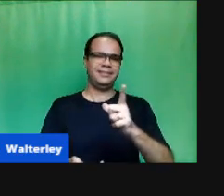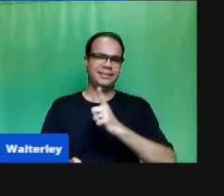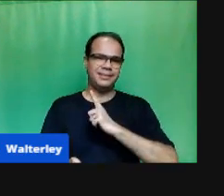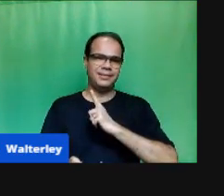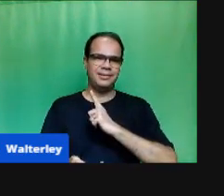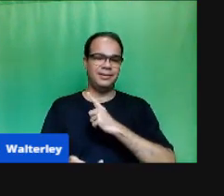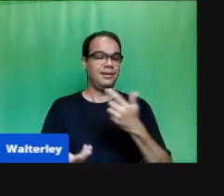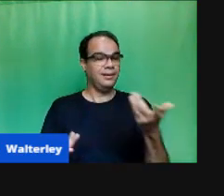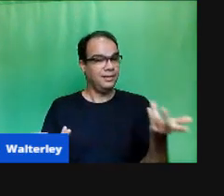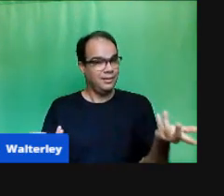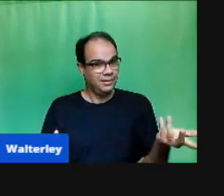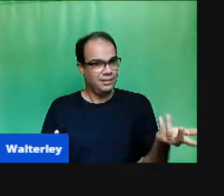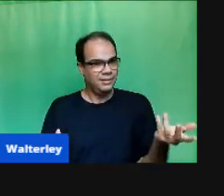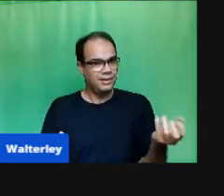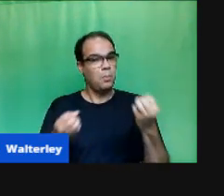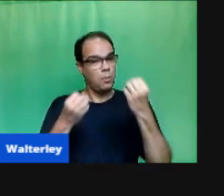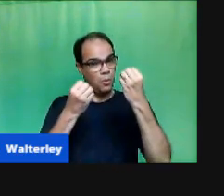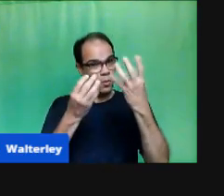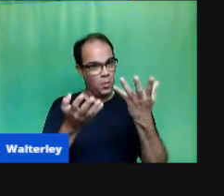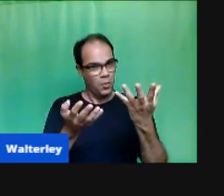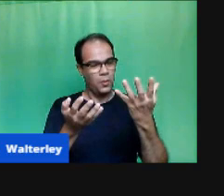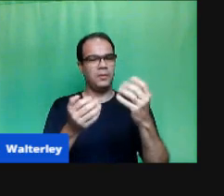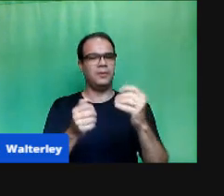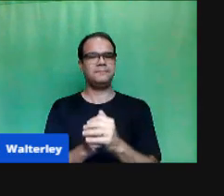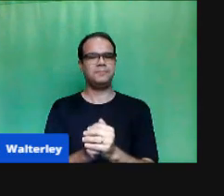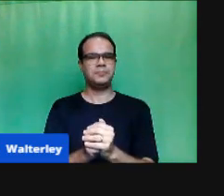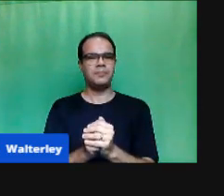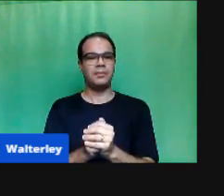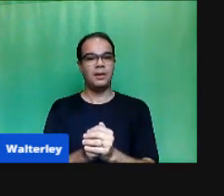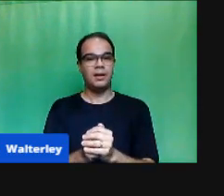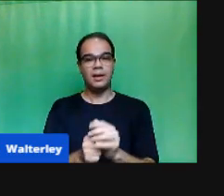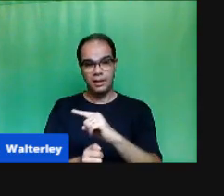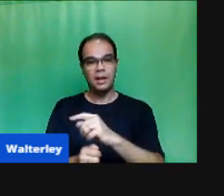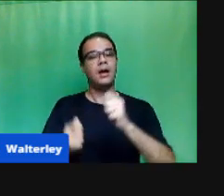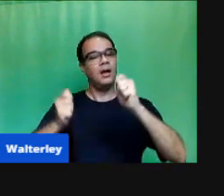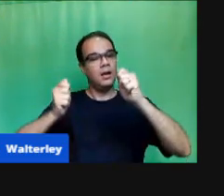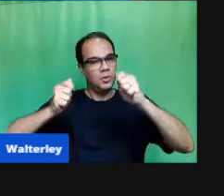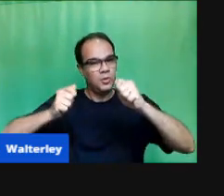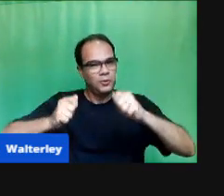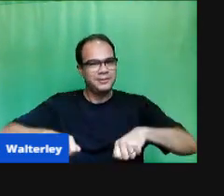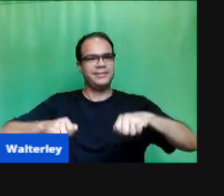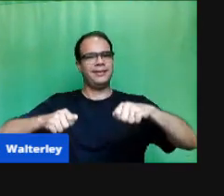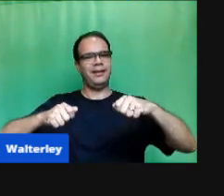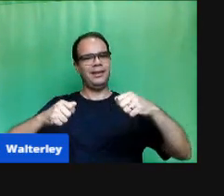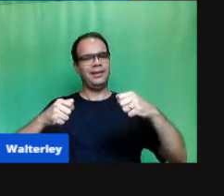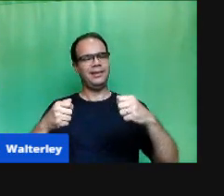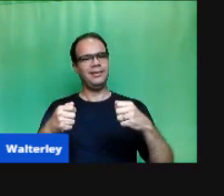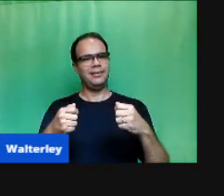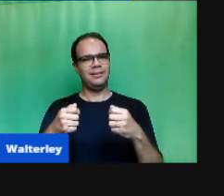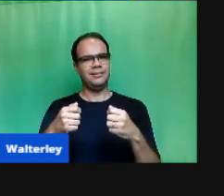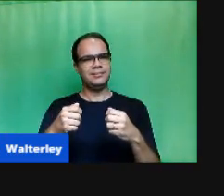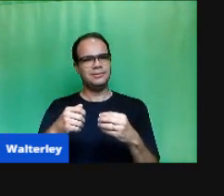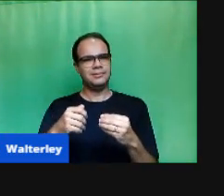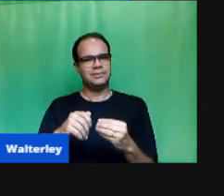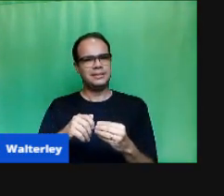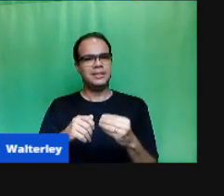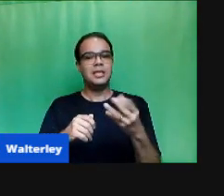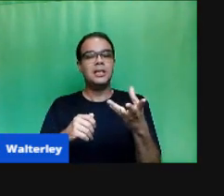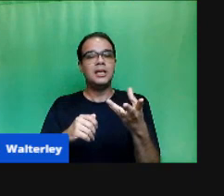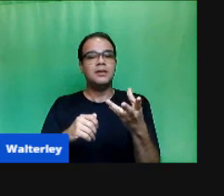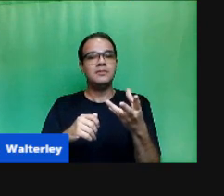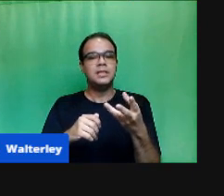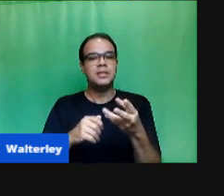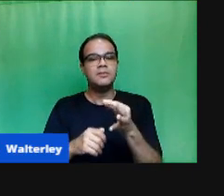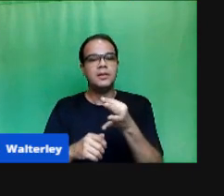essa ferramenta, que têm como estar utilizando essa ferramenta, nós temos algumas